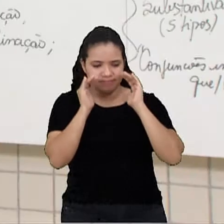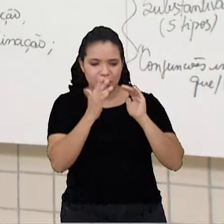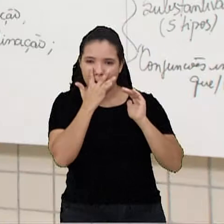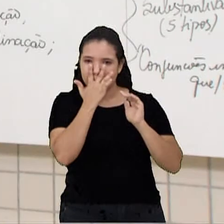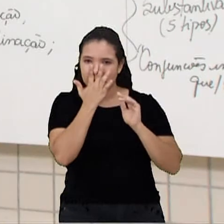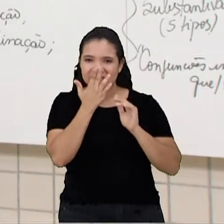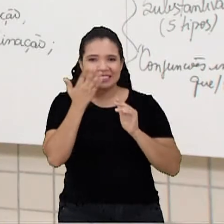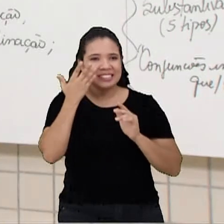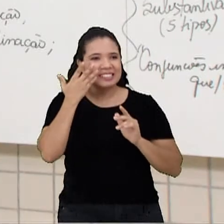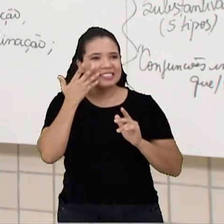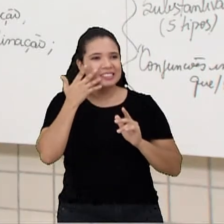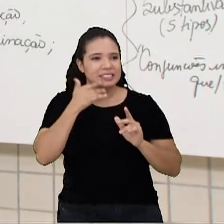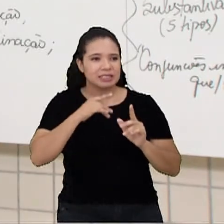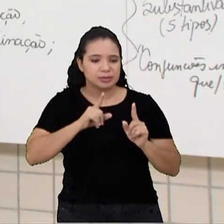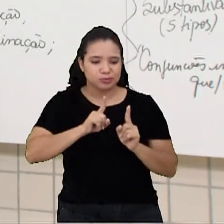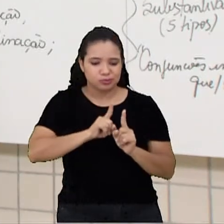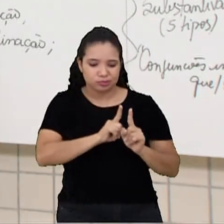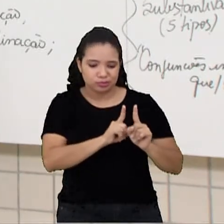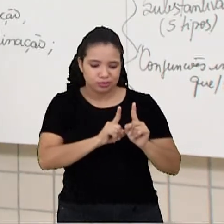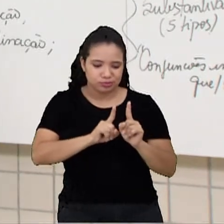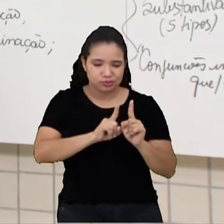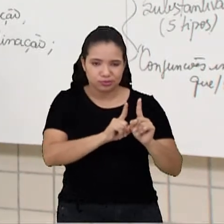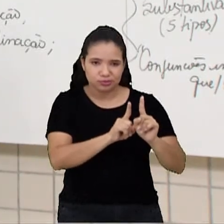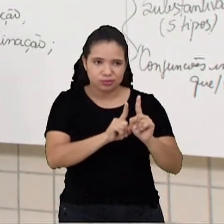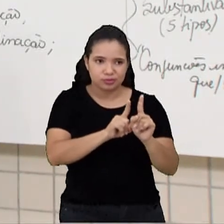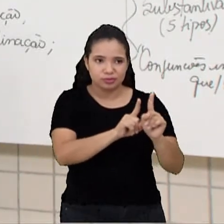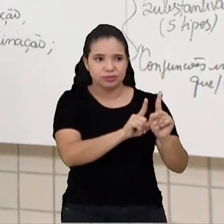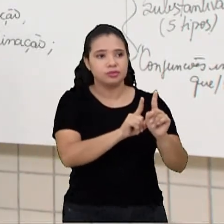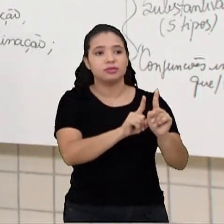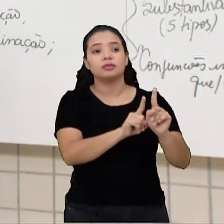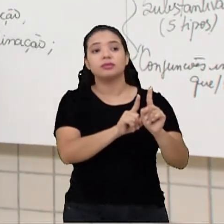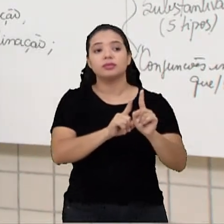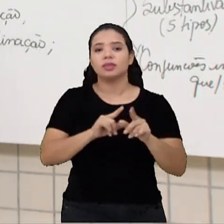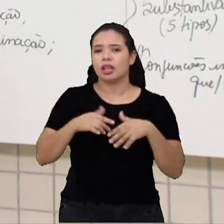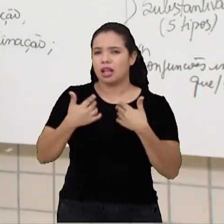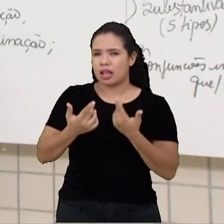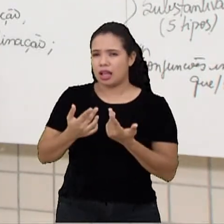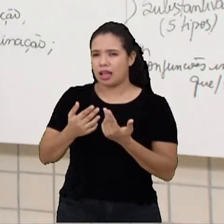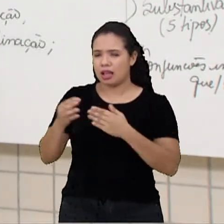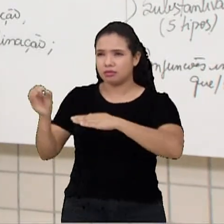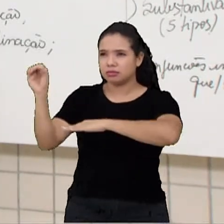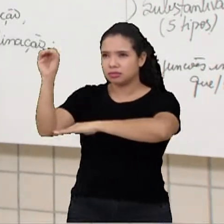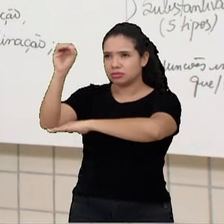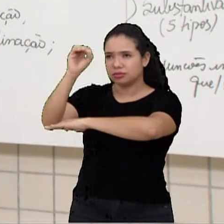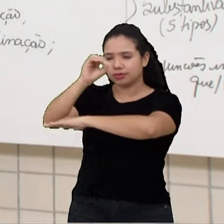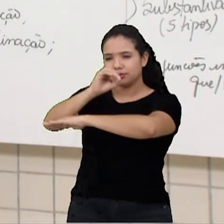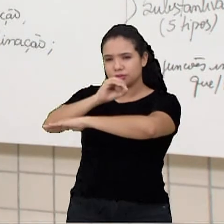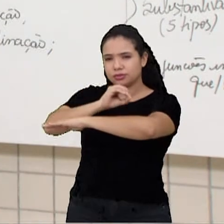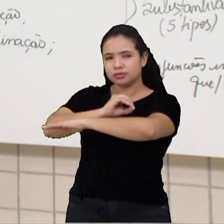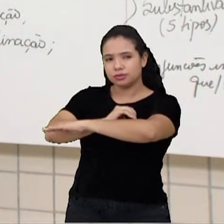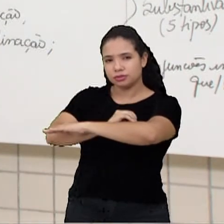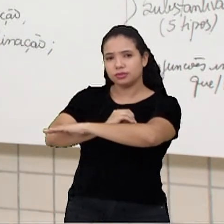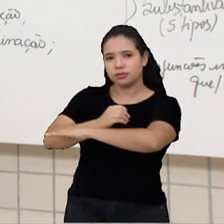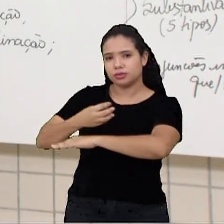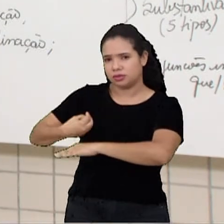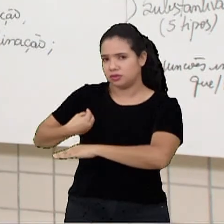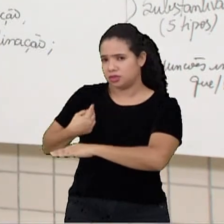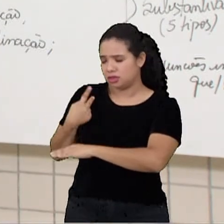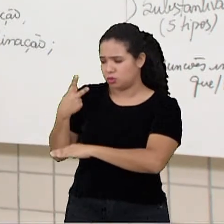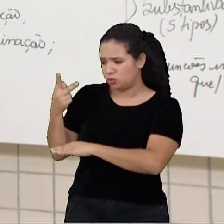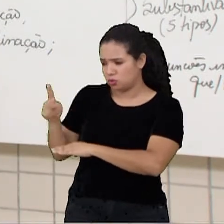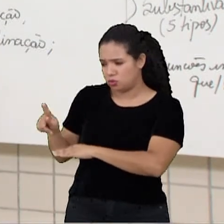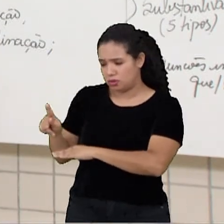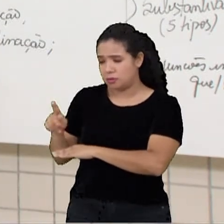criança. Amuada, conduzir. Você prometeu dar um fim de tarde a este seu escravo, você